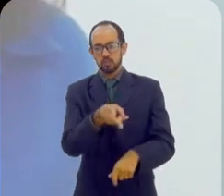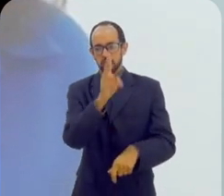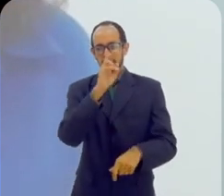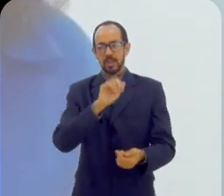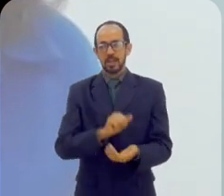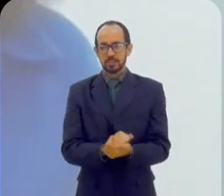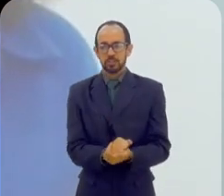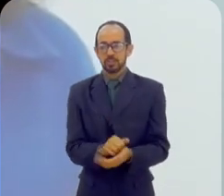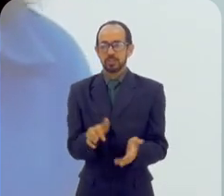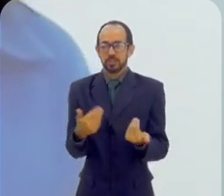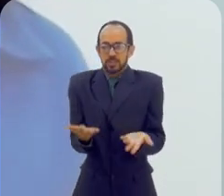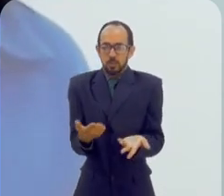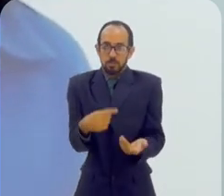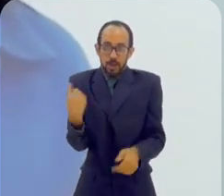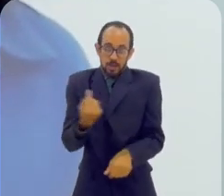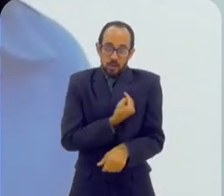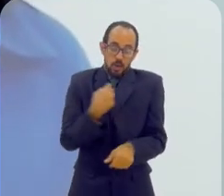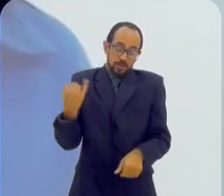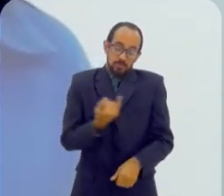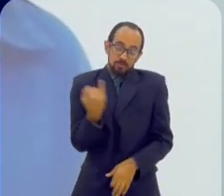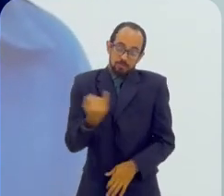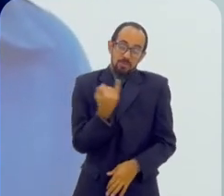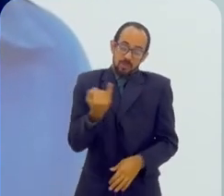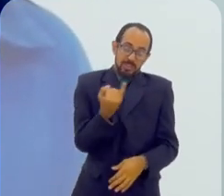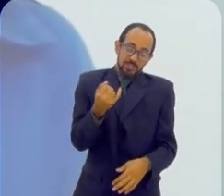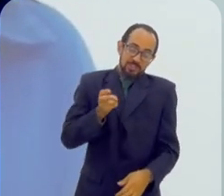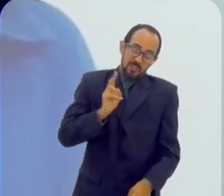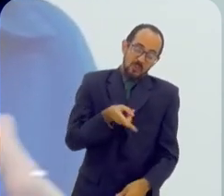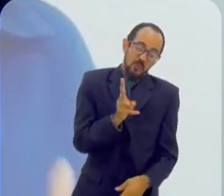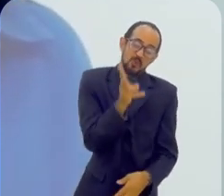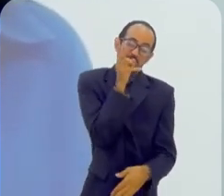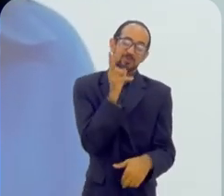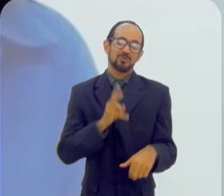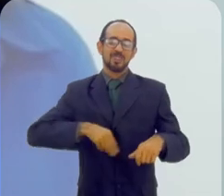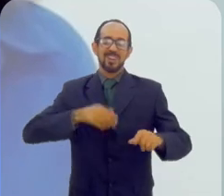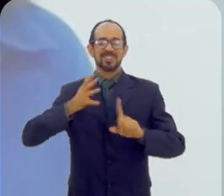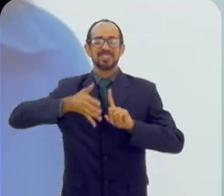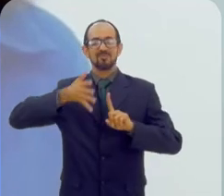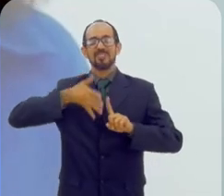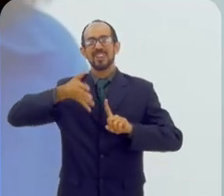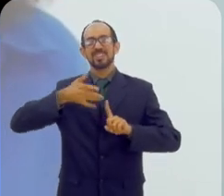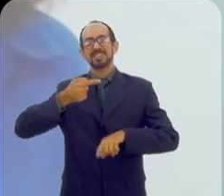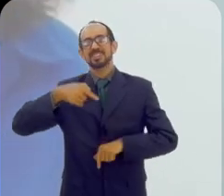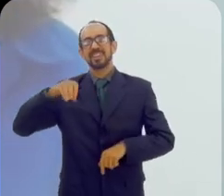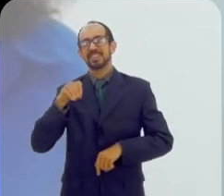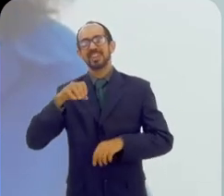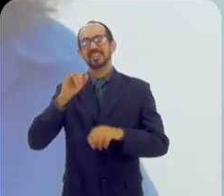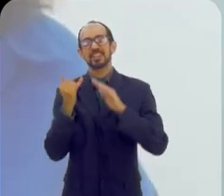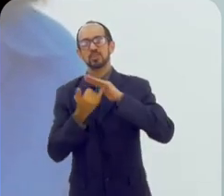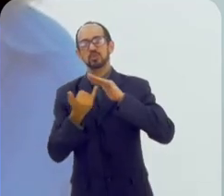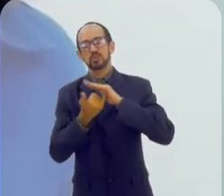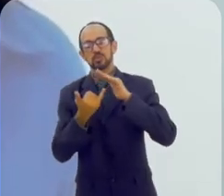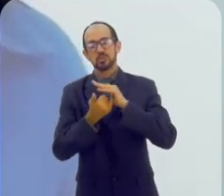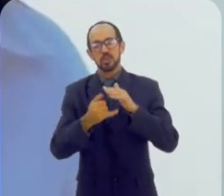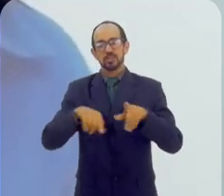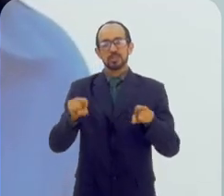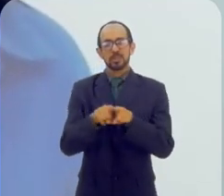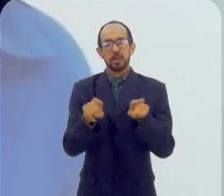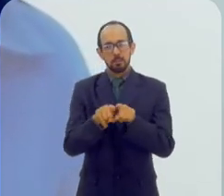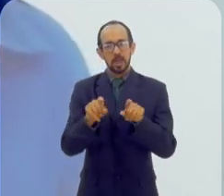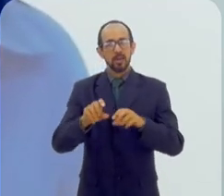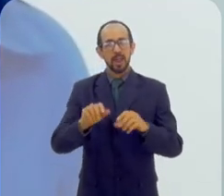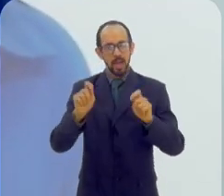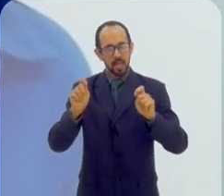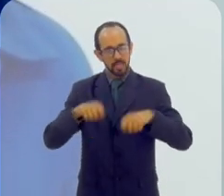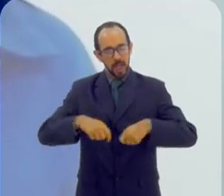é de continuidade então é para a gente é super importante manter aqui a fala das 70 instituições e do